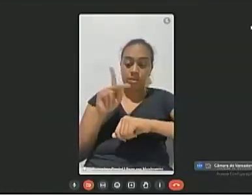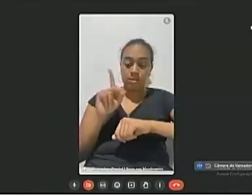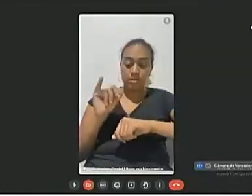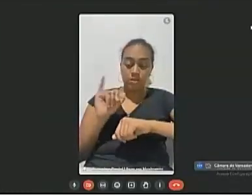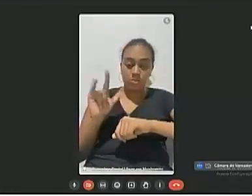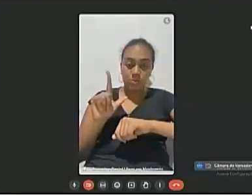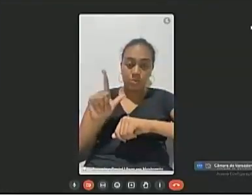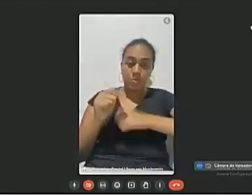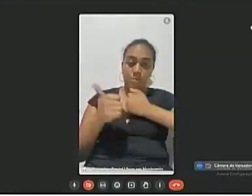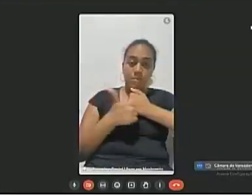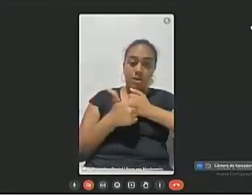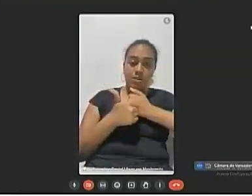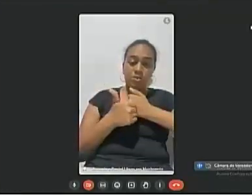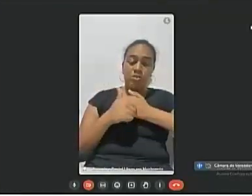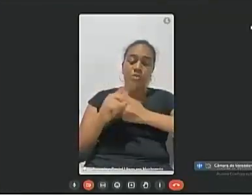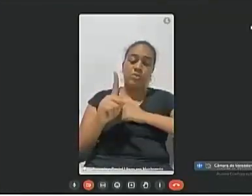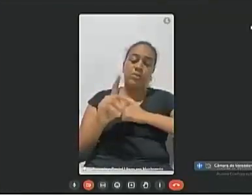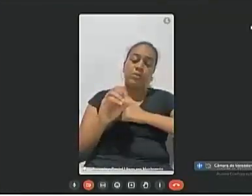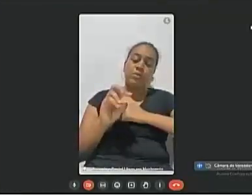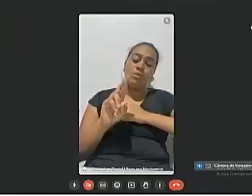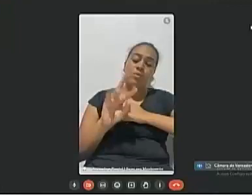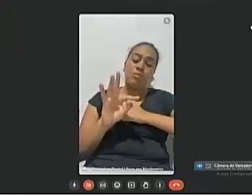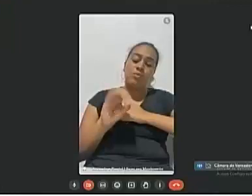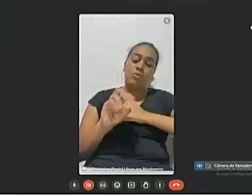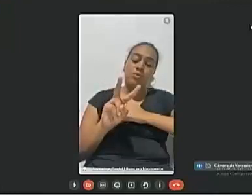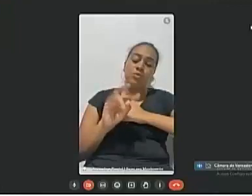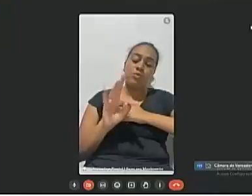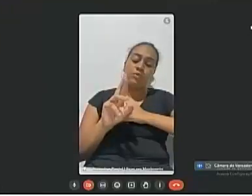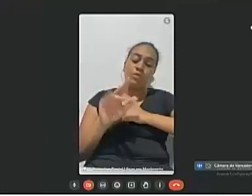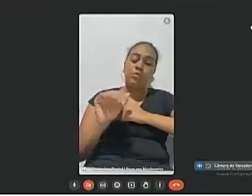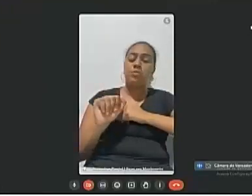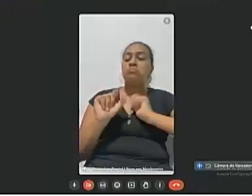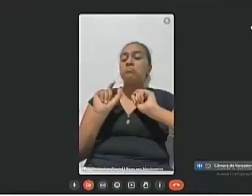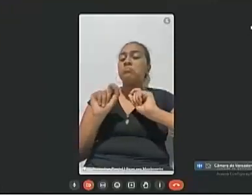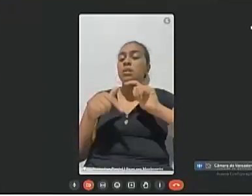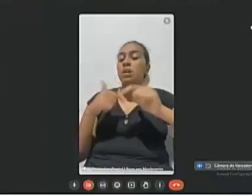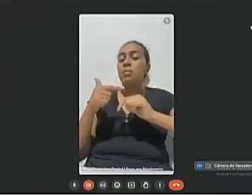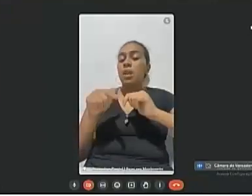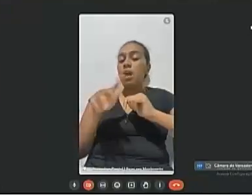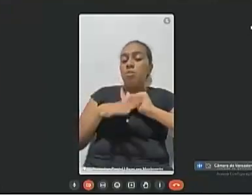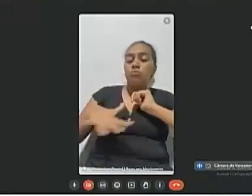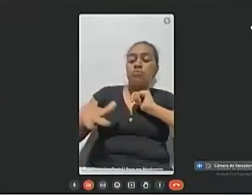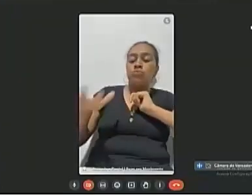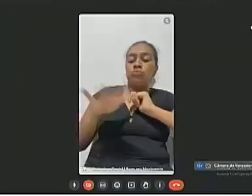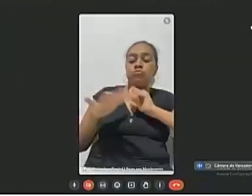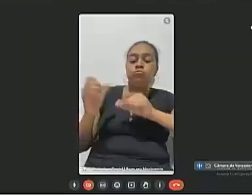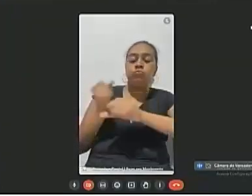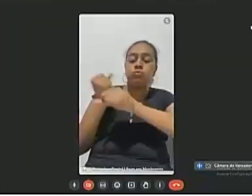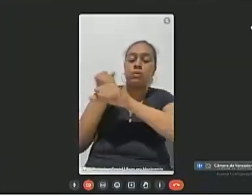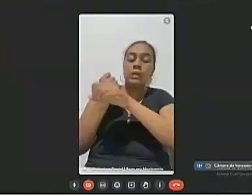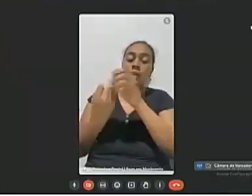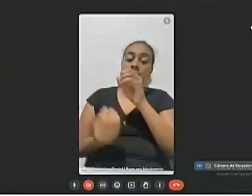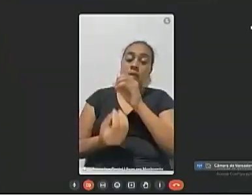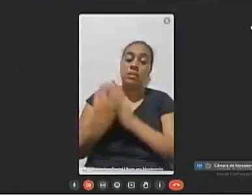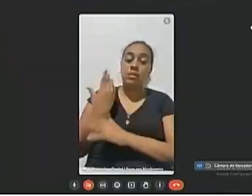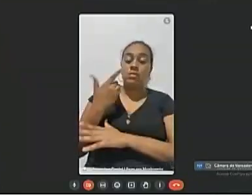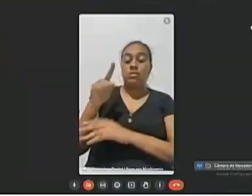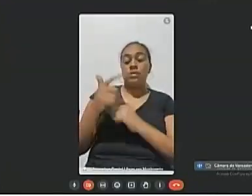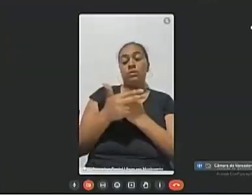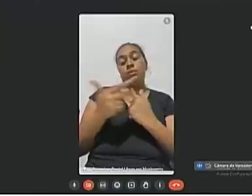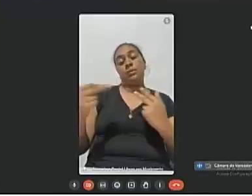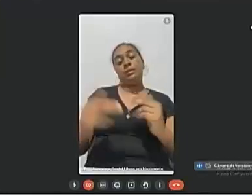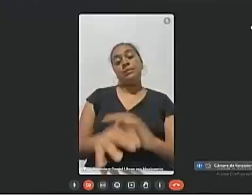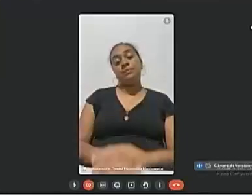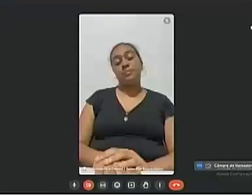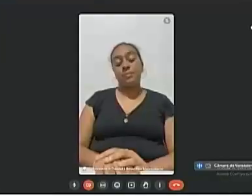Vitória. E essas obras seriam obras monumentais. Seria criar uma outra calha do Rio Iguaçu.